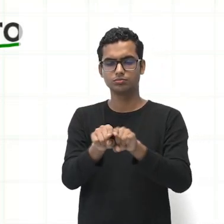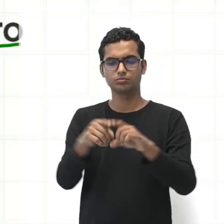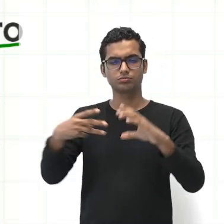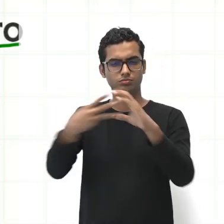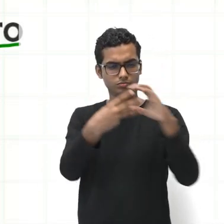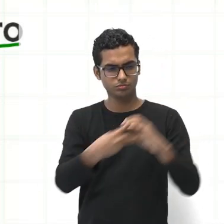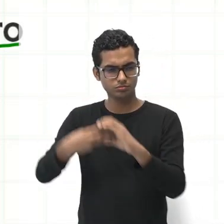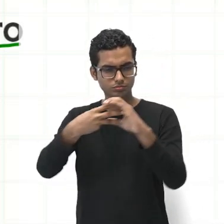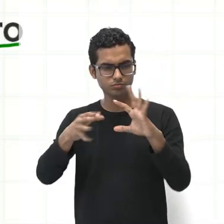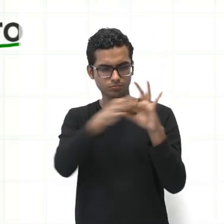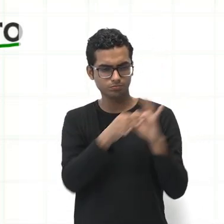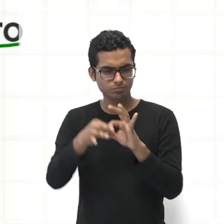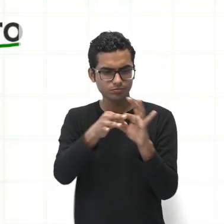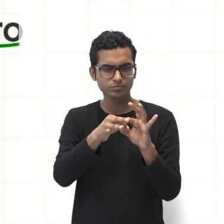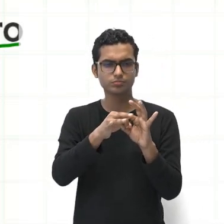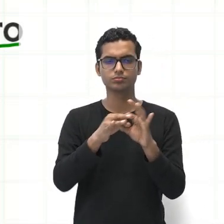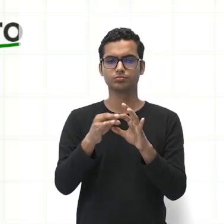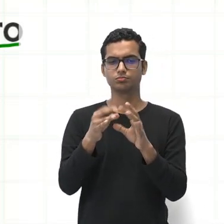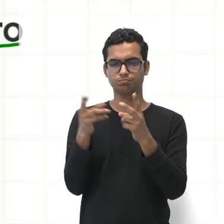as células